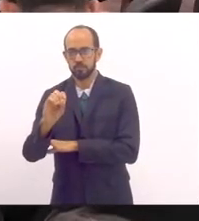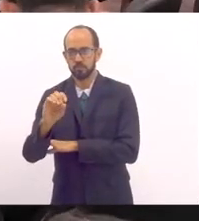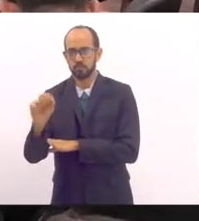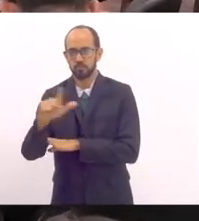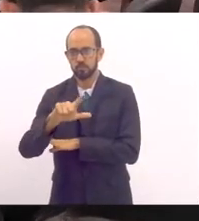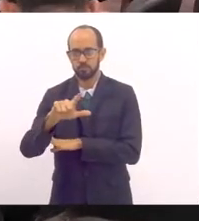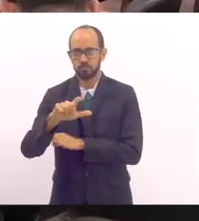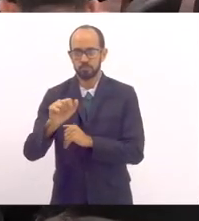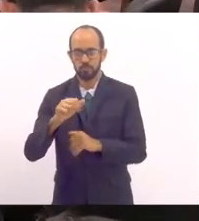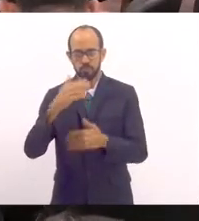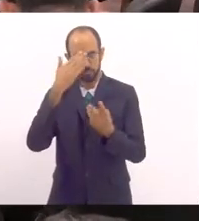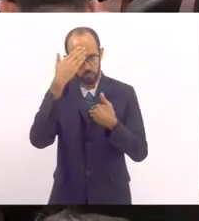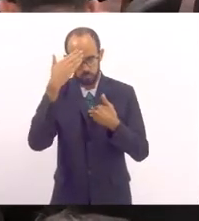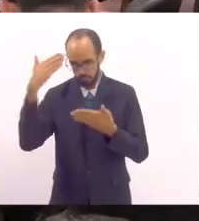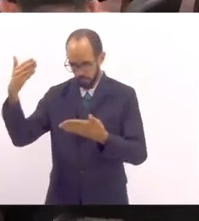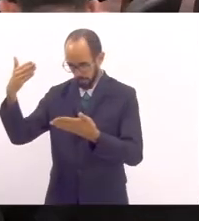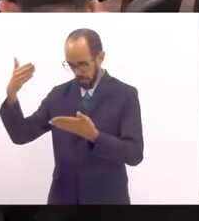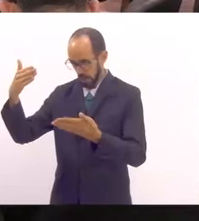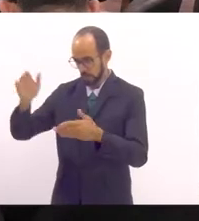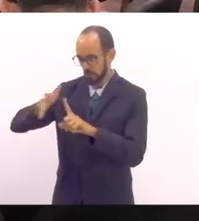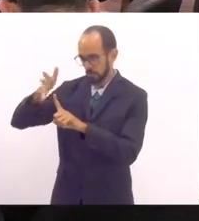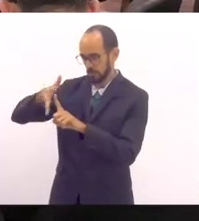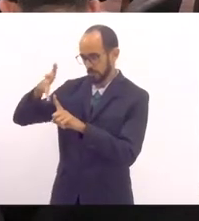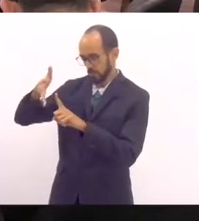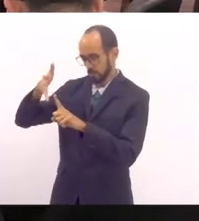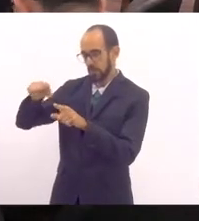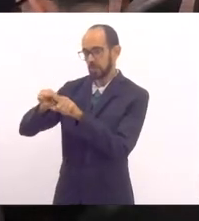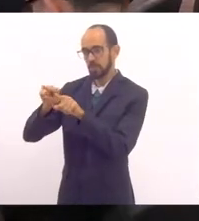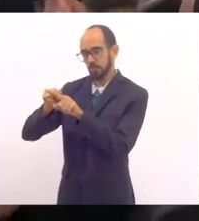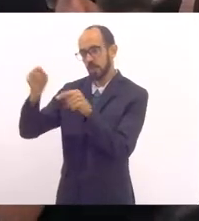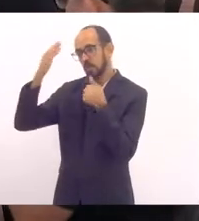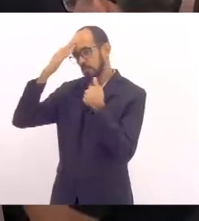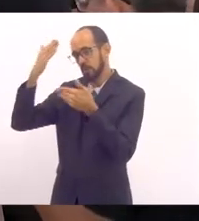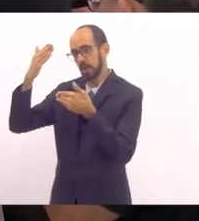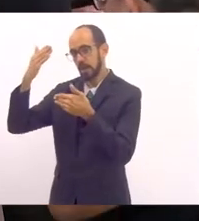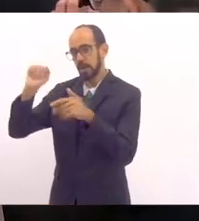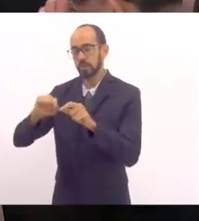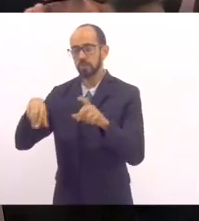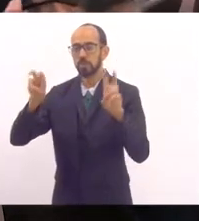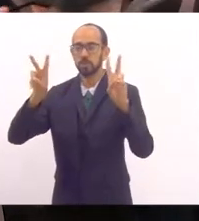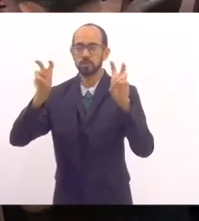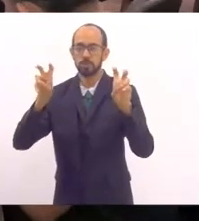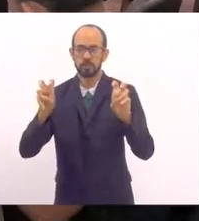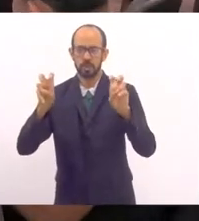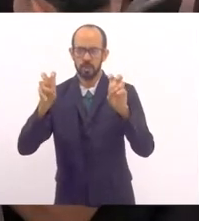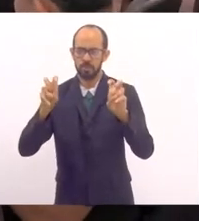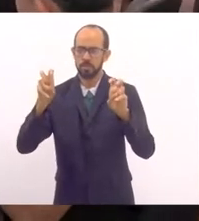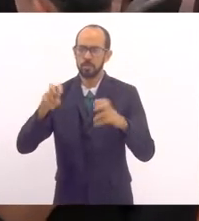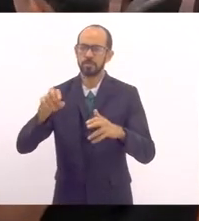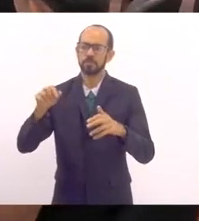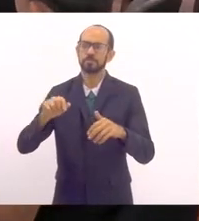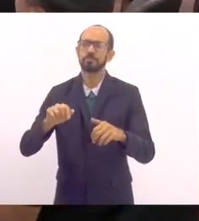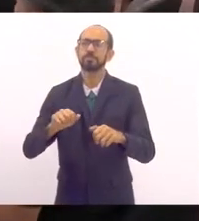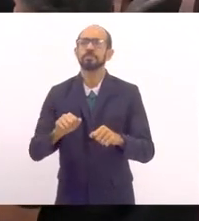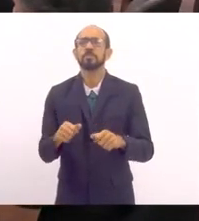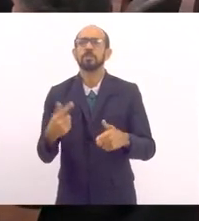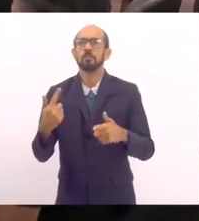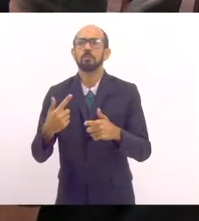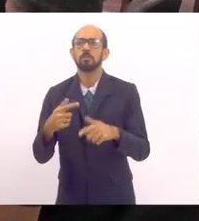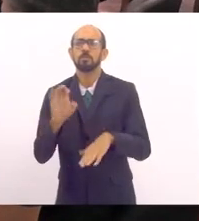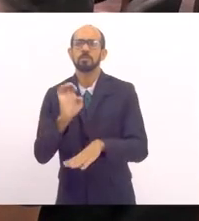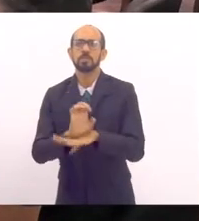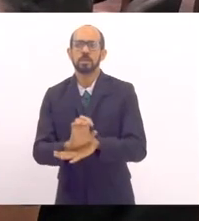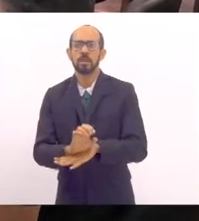e obrigado duas vezes. Obrigado por me dar a palavra e obrigado por colocar esse tema em evidência para um Estado que